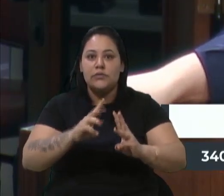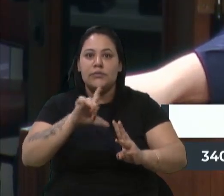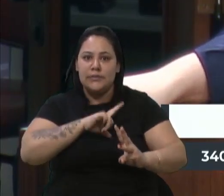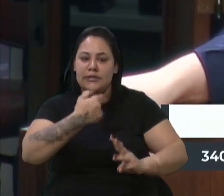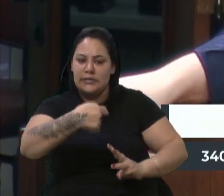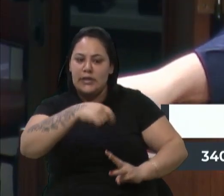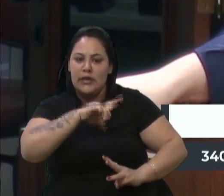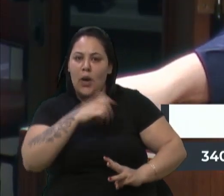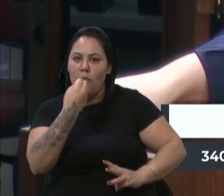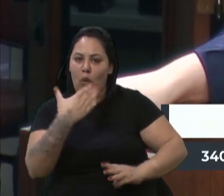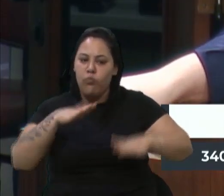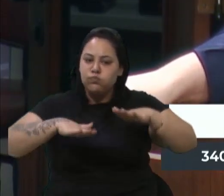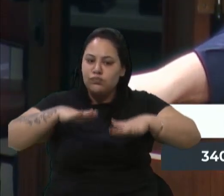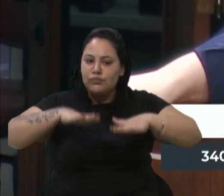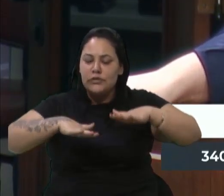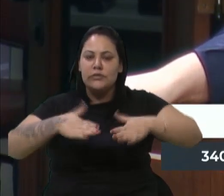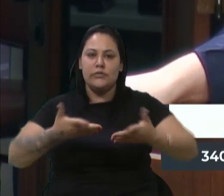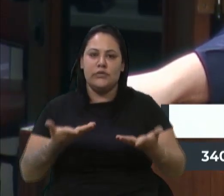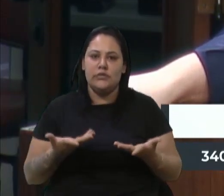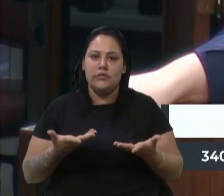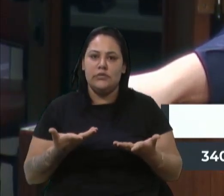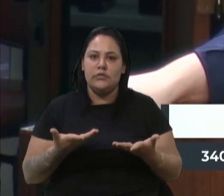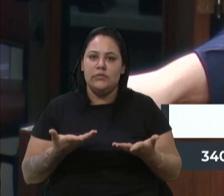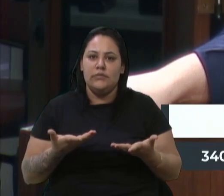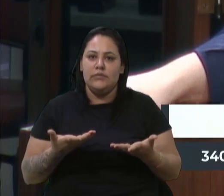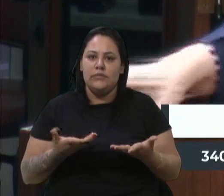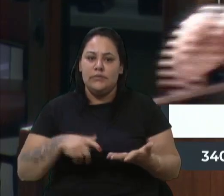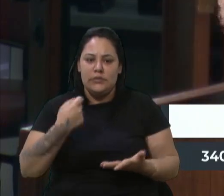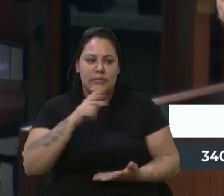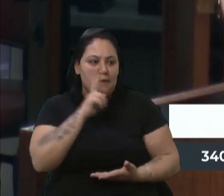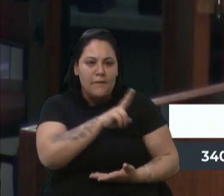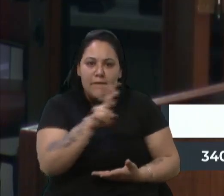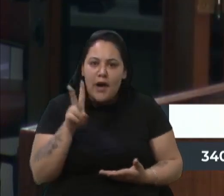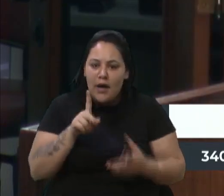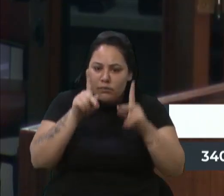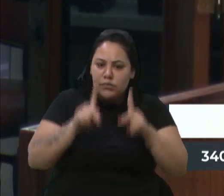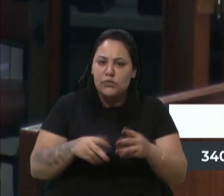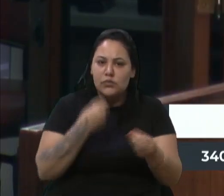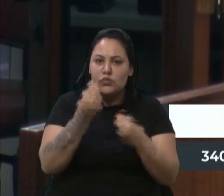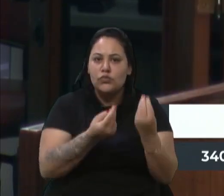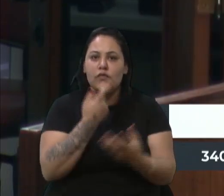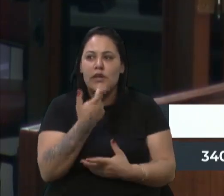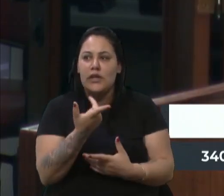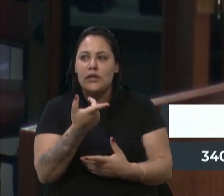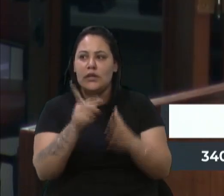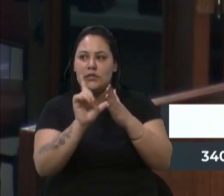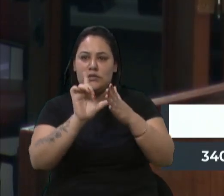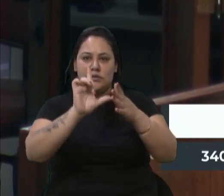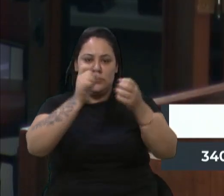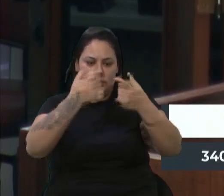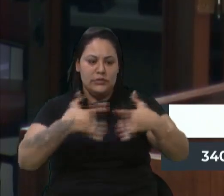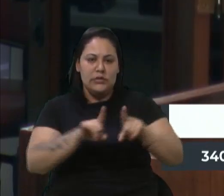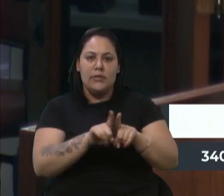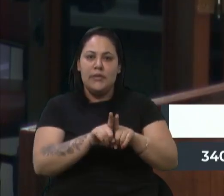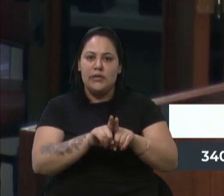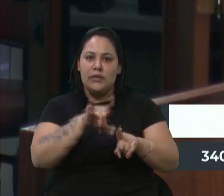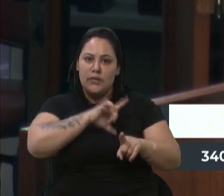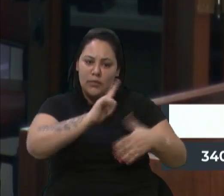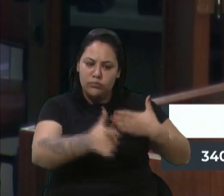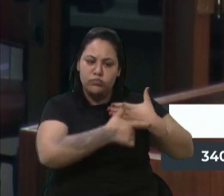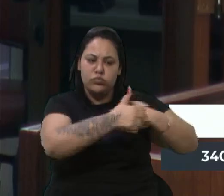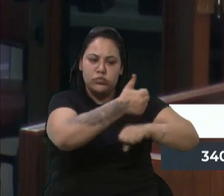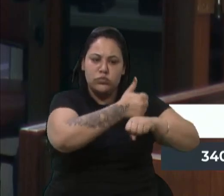Fantinel? Que tem que ser visto que essas pessoas, como eu falei antes, elas têm um papel importantíssimo.